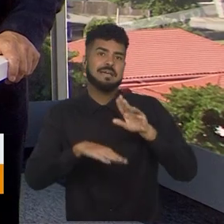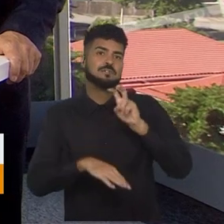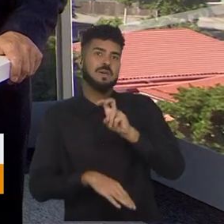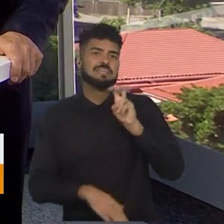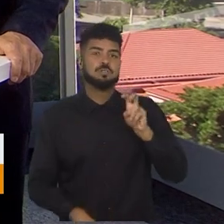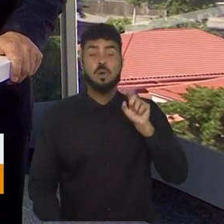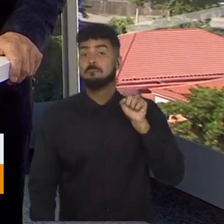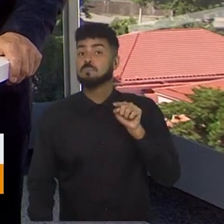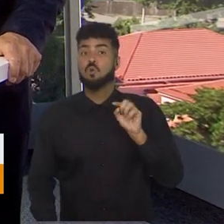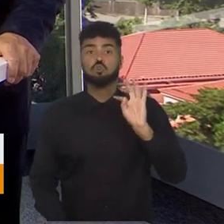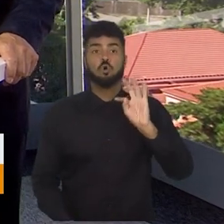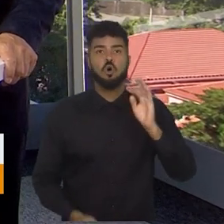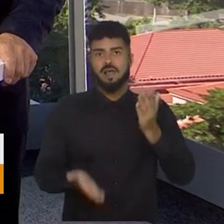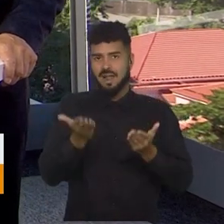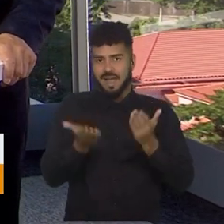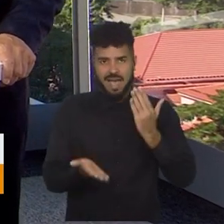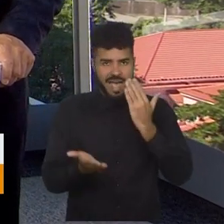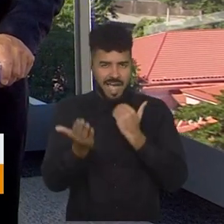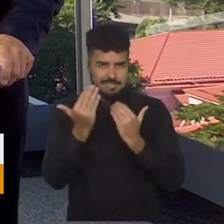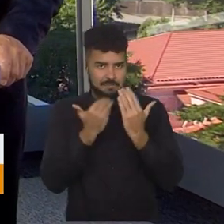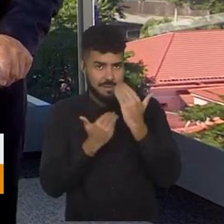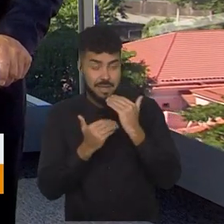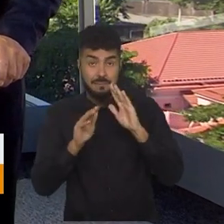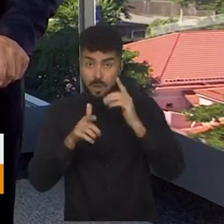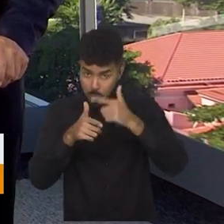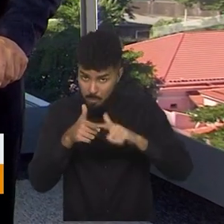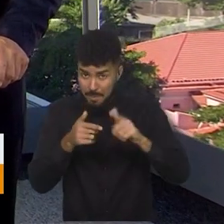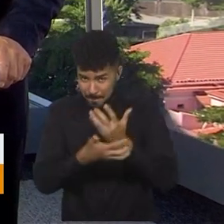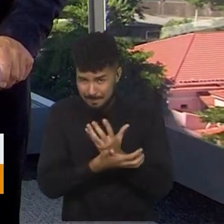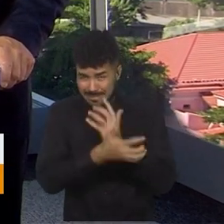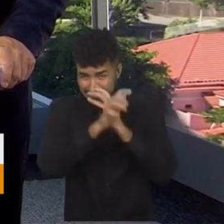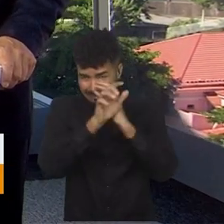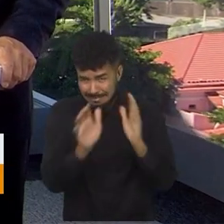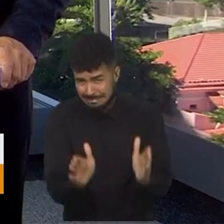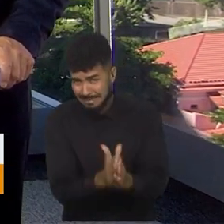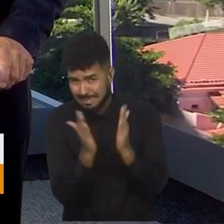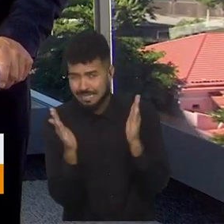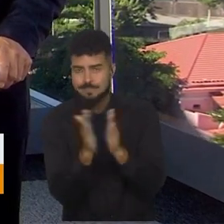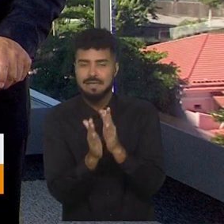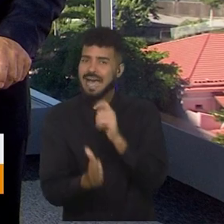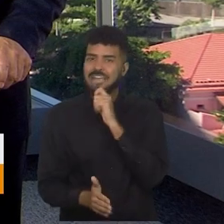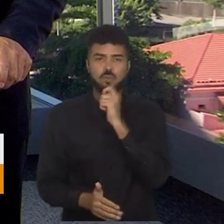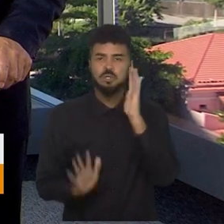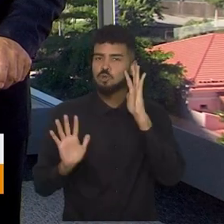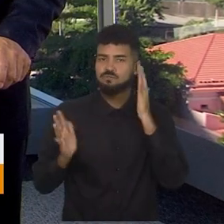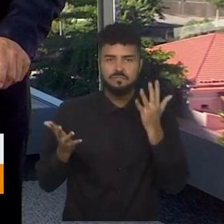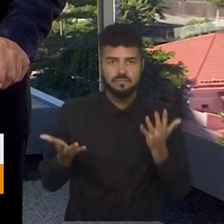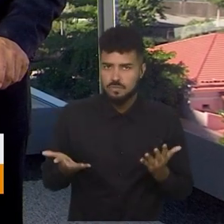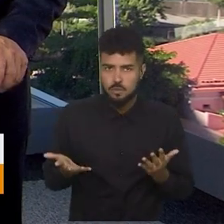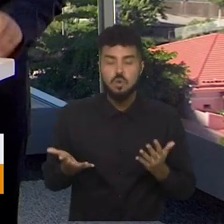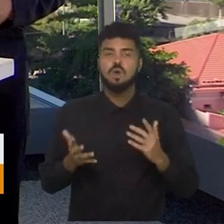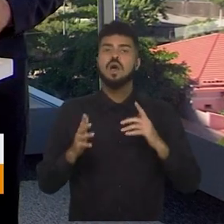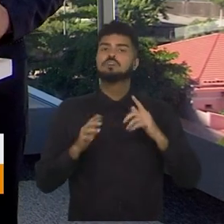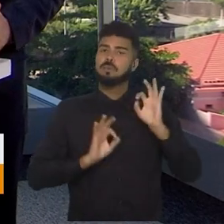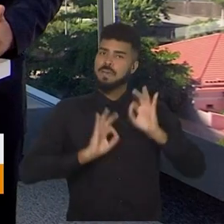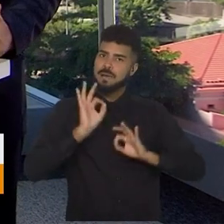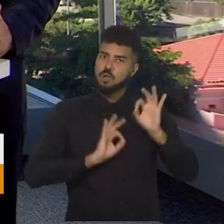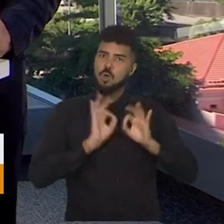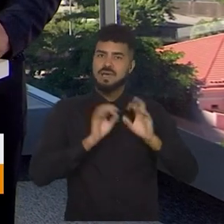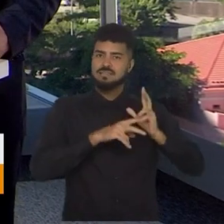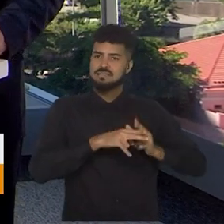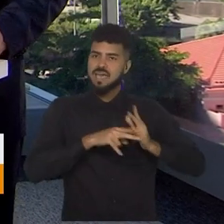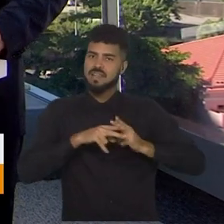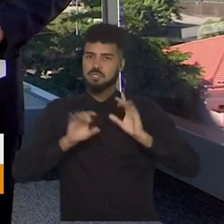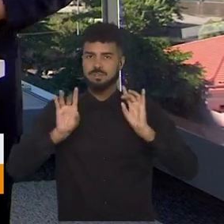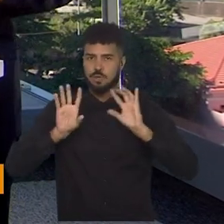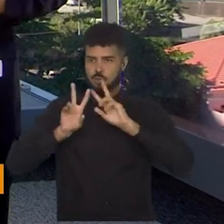mil toneladas de alimentos. Mas o problema da miséria extrema ainda não foi resolvido. A gente preparou uma série especial sobre a